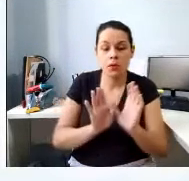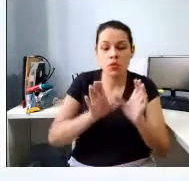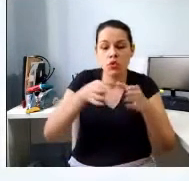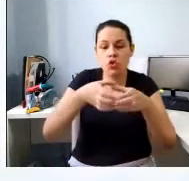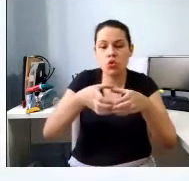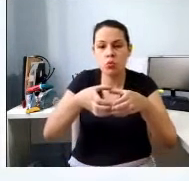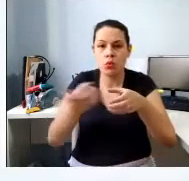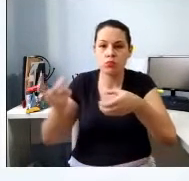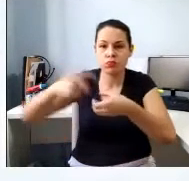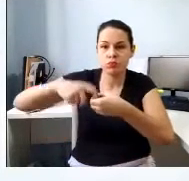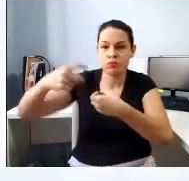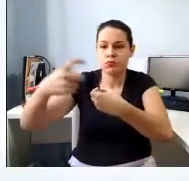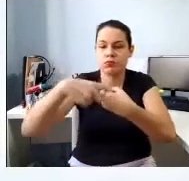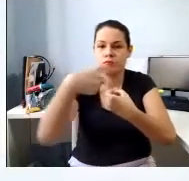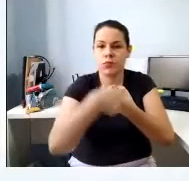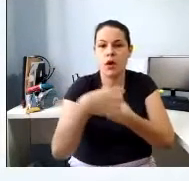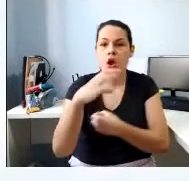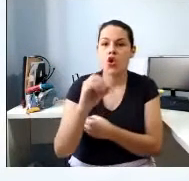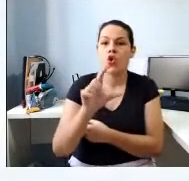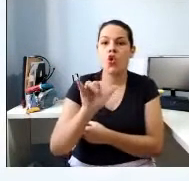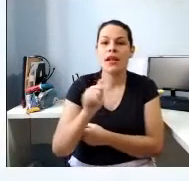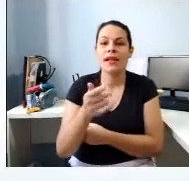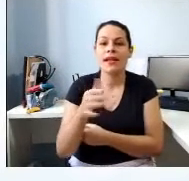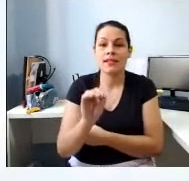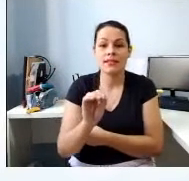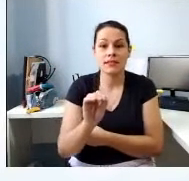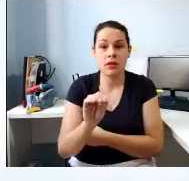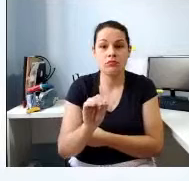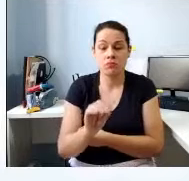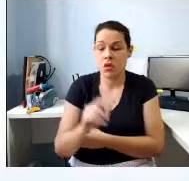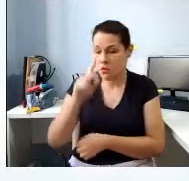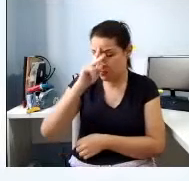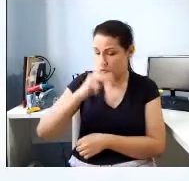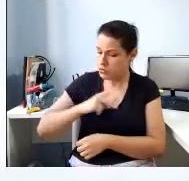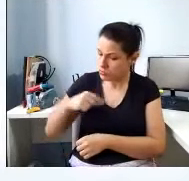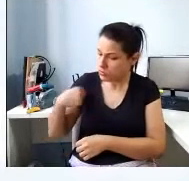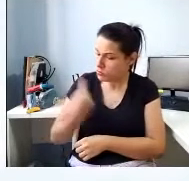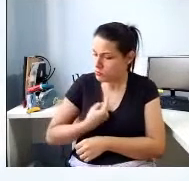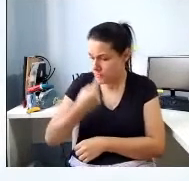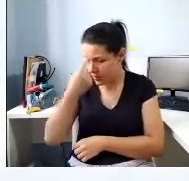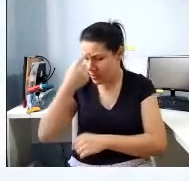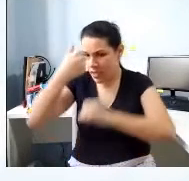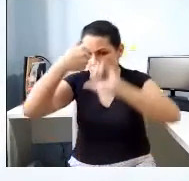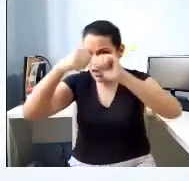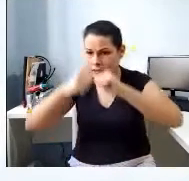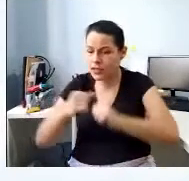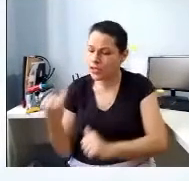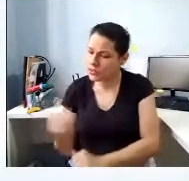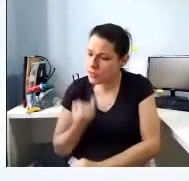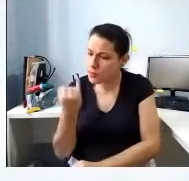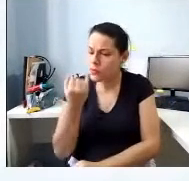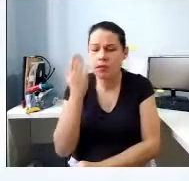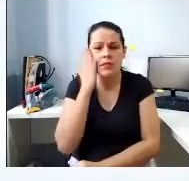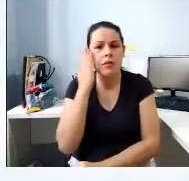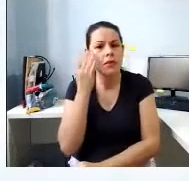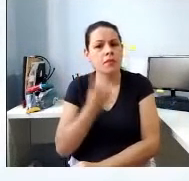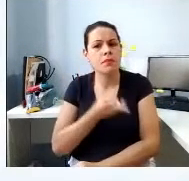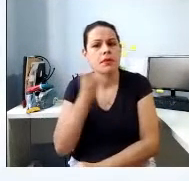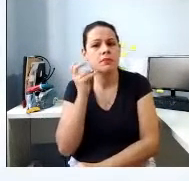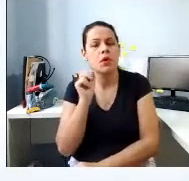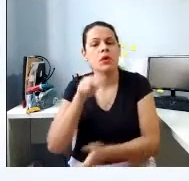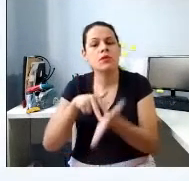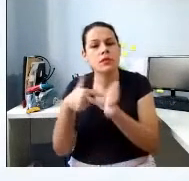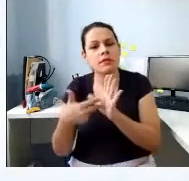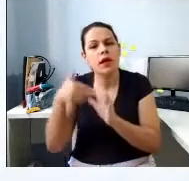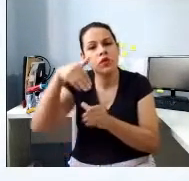as câmaras, e isso para a gente é bastante importante a gente fazer ao longo do dia, ao longo dessa semana, uma boa leitura dos votos mesmo